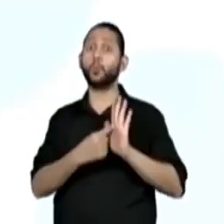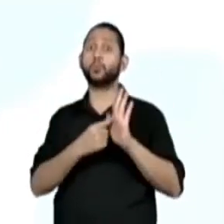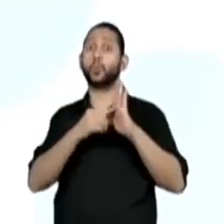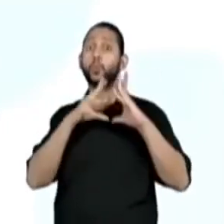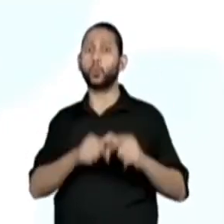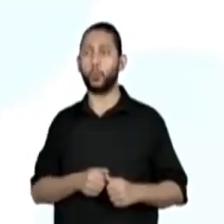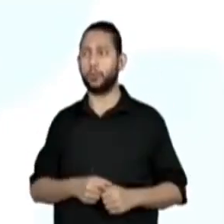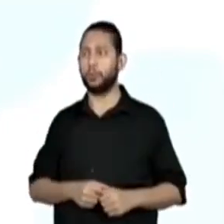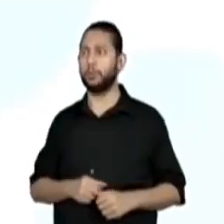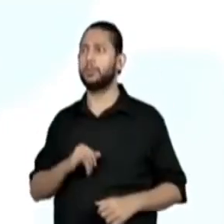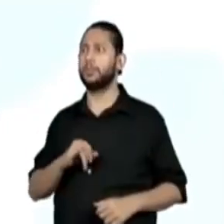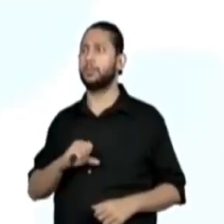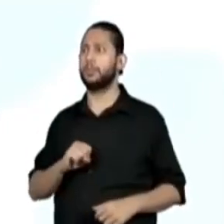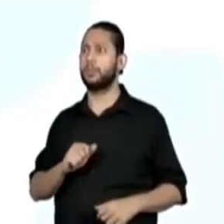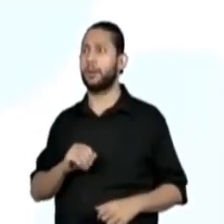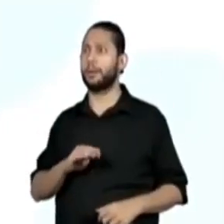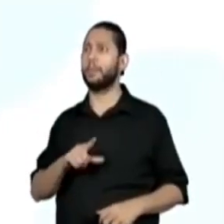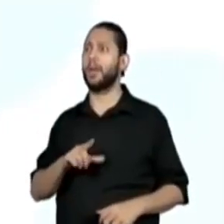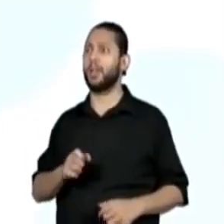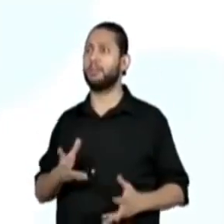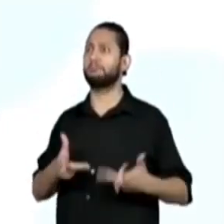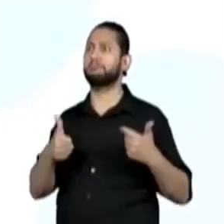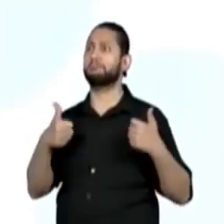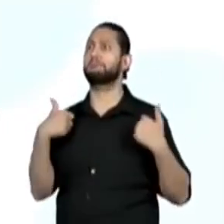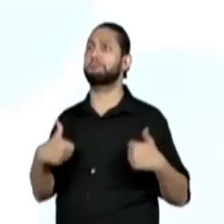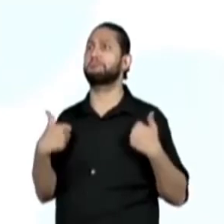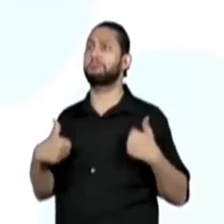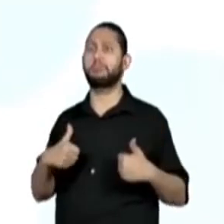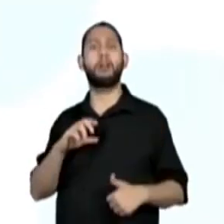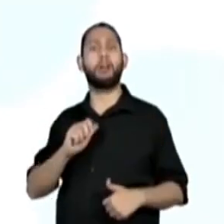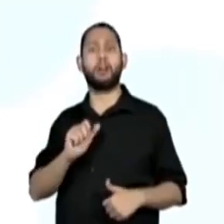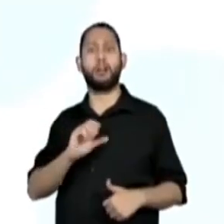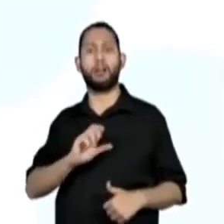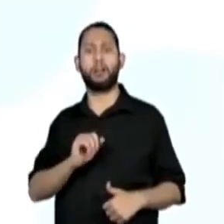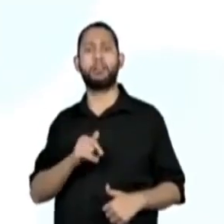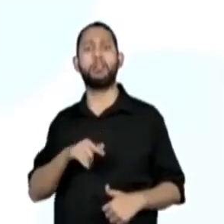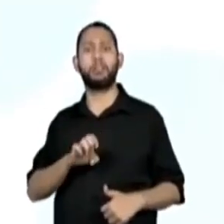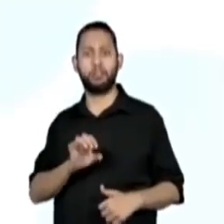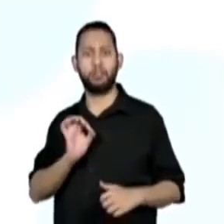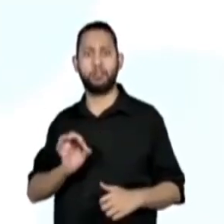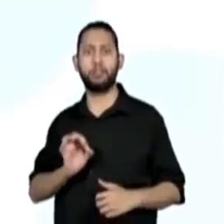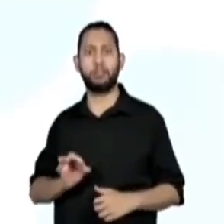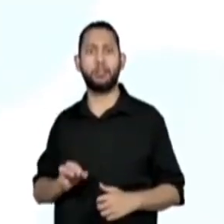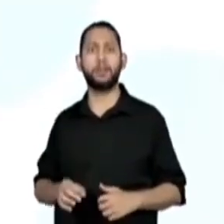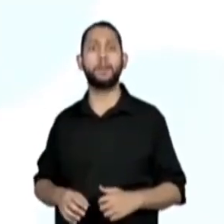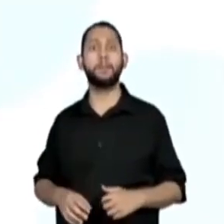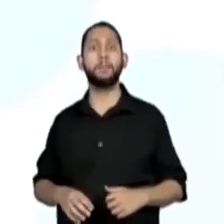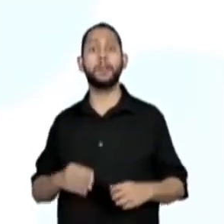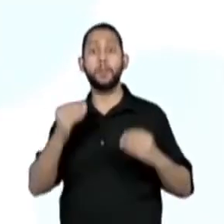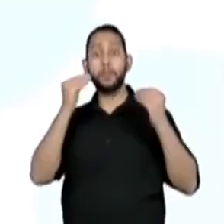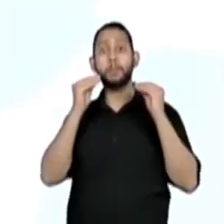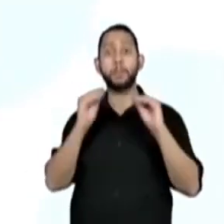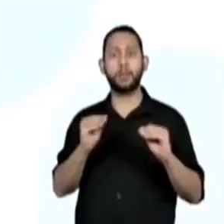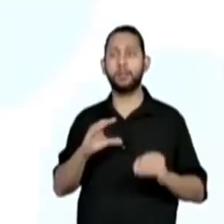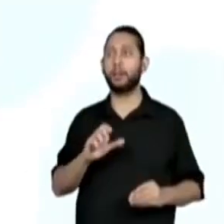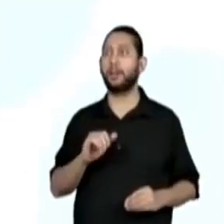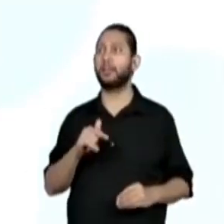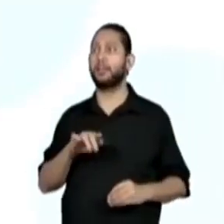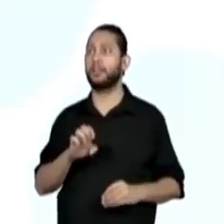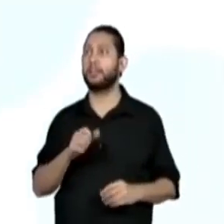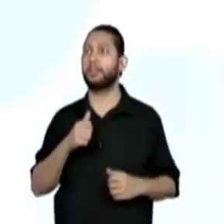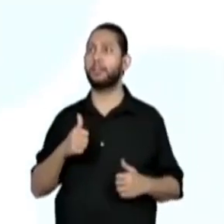todas A Isabelle tá arrasando hein Caíque e Richard Caique primeira cabeça na vida beijo para você cair que te